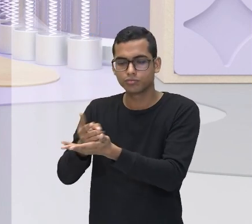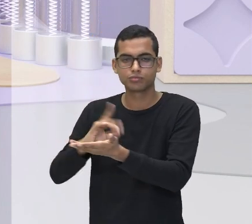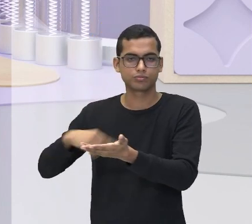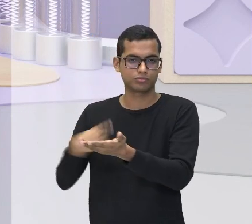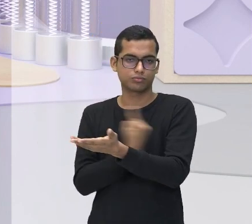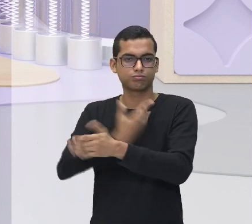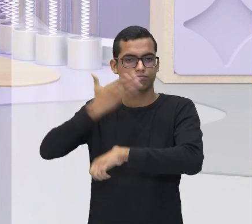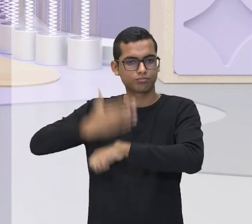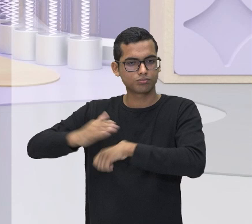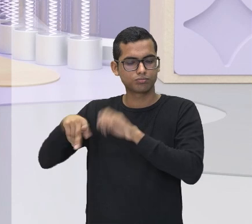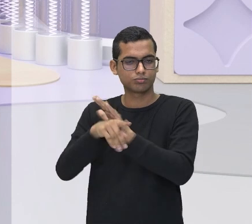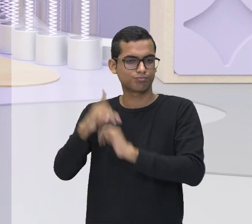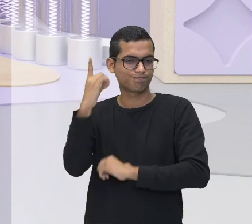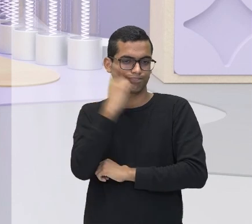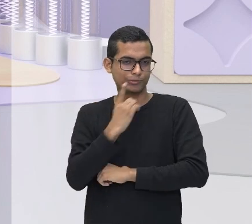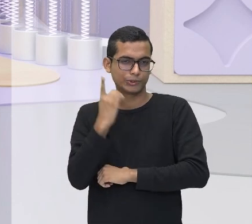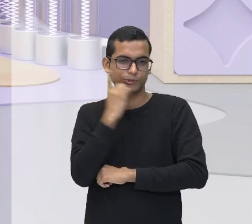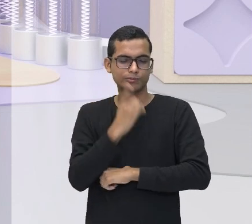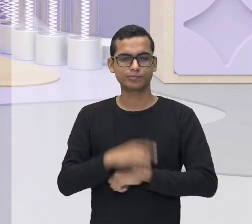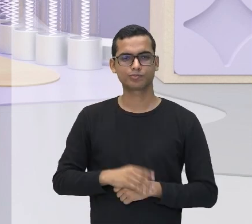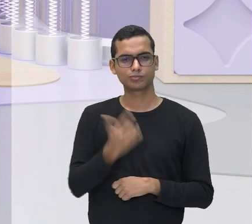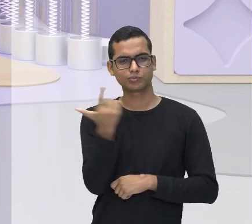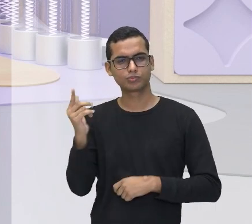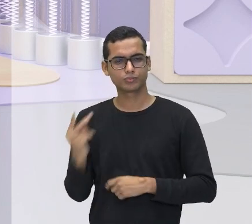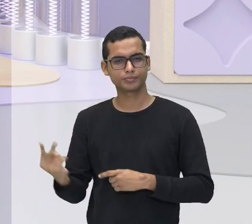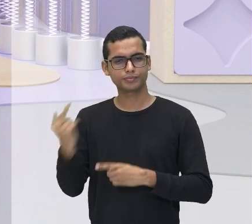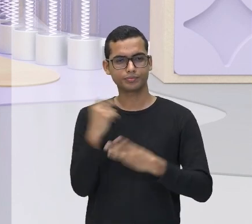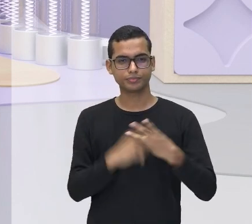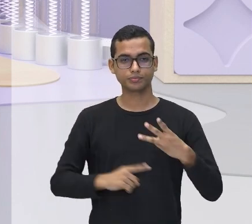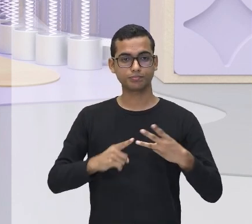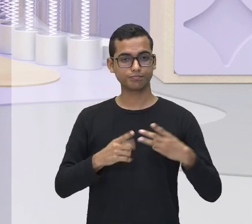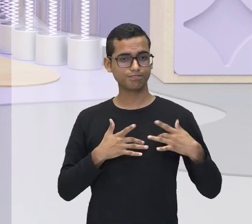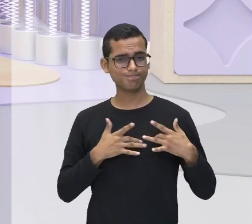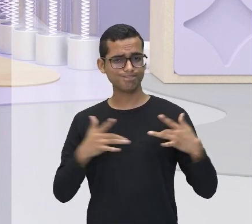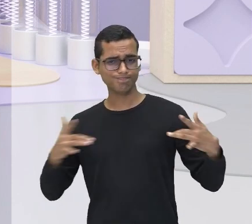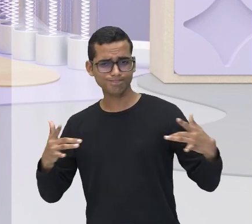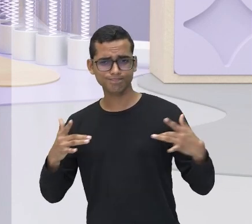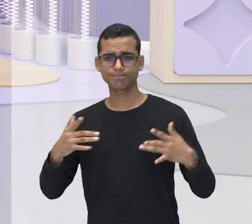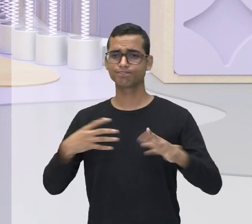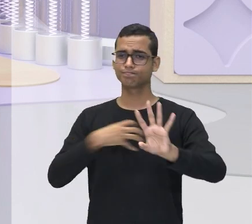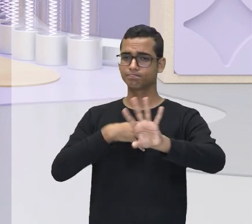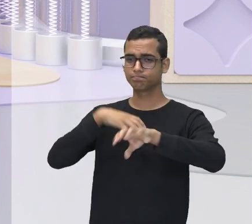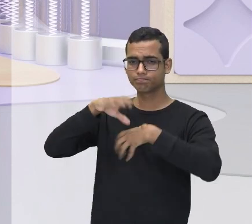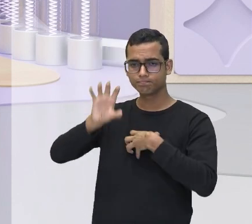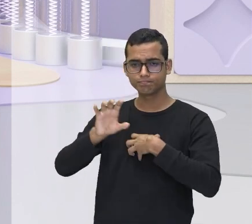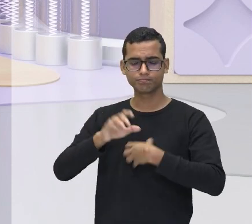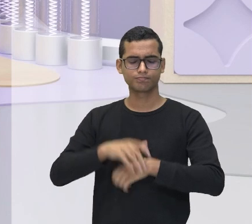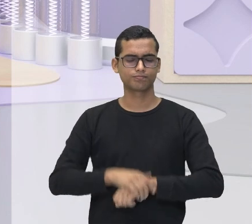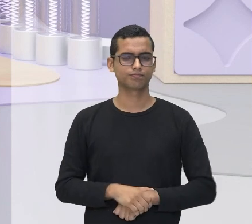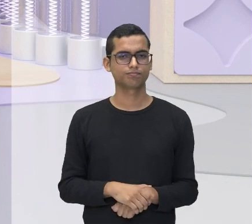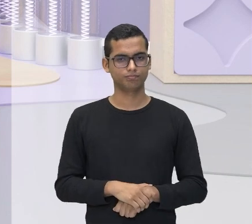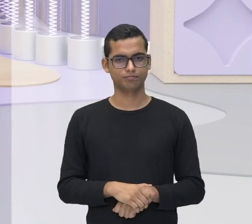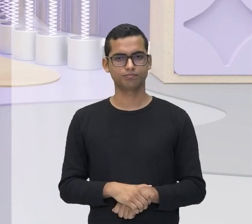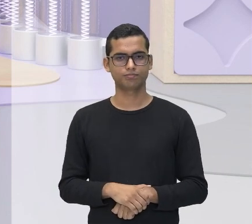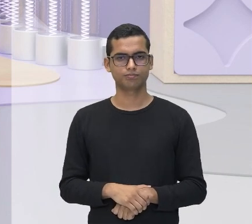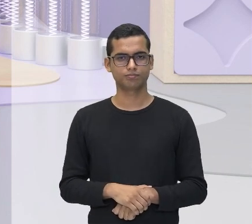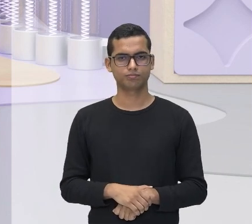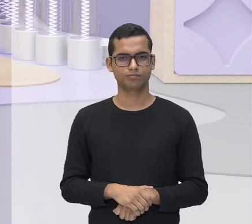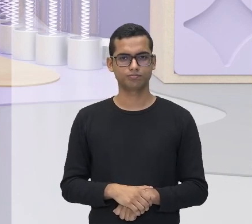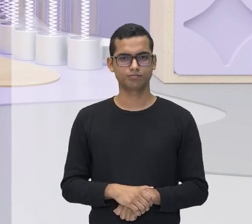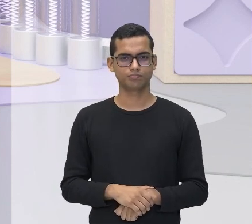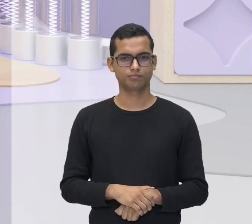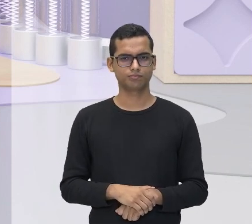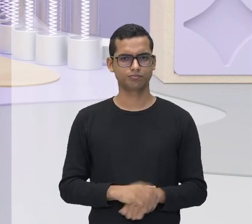dia. Próximo valor, a caridade e a solidariedade. Muitos não sabem, mas